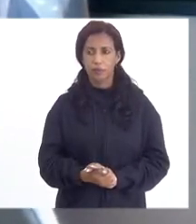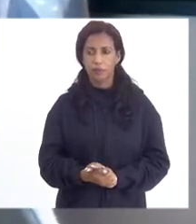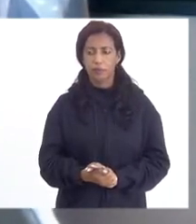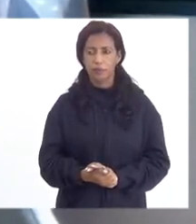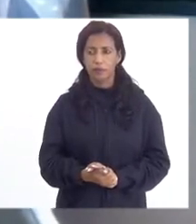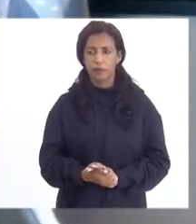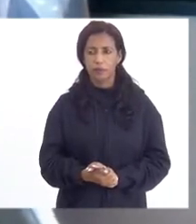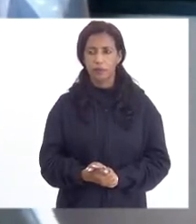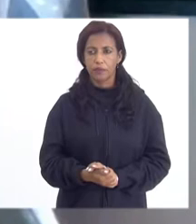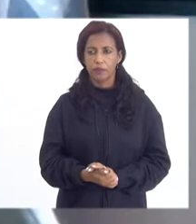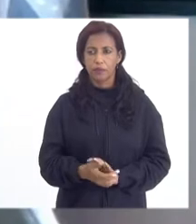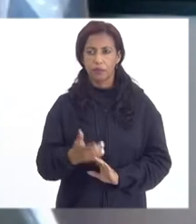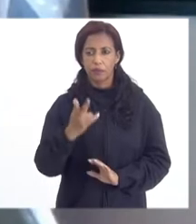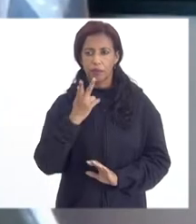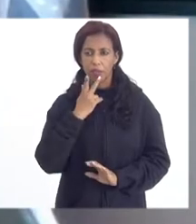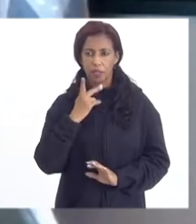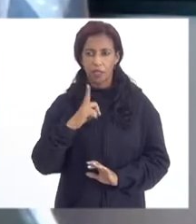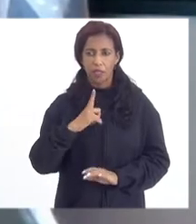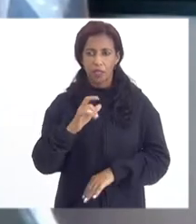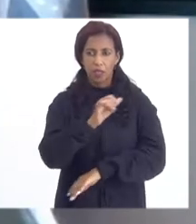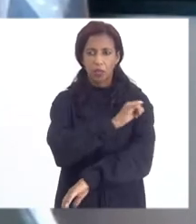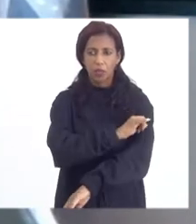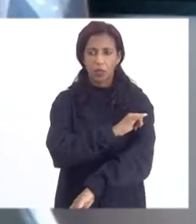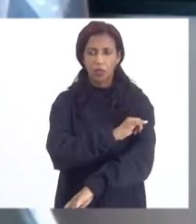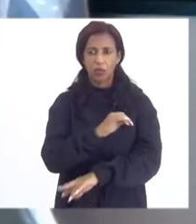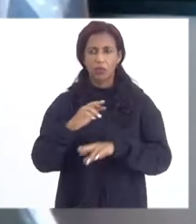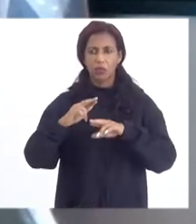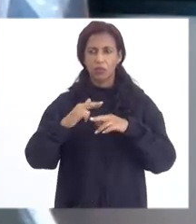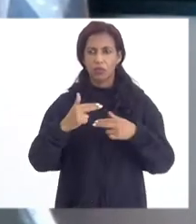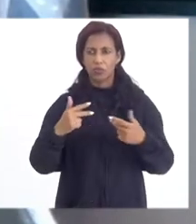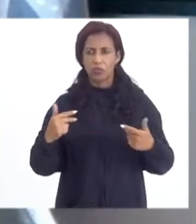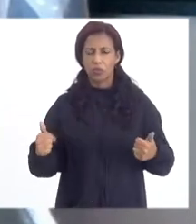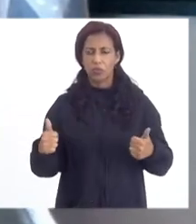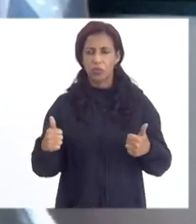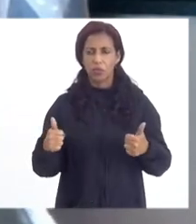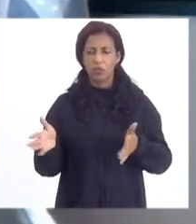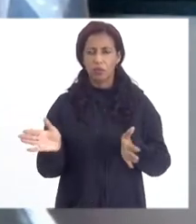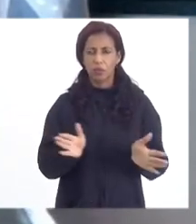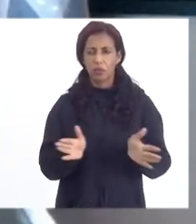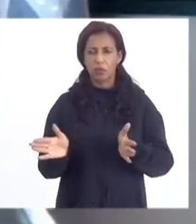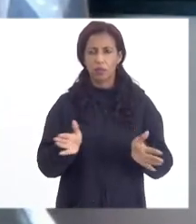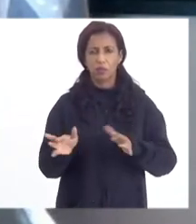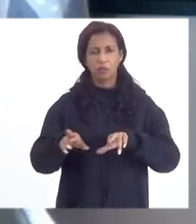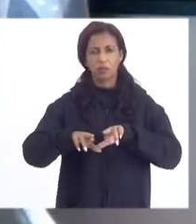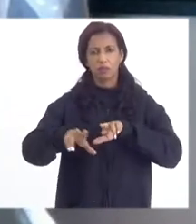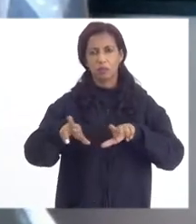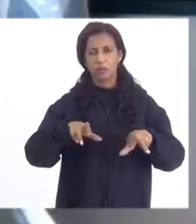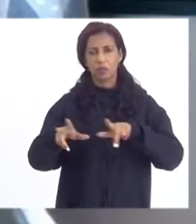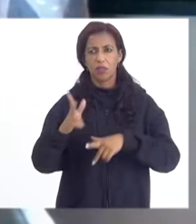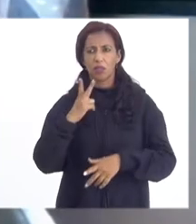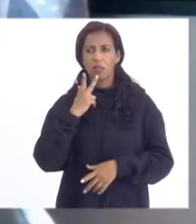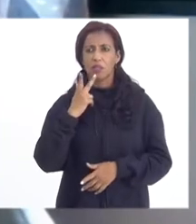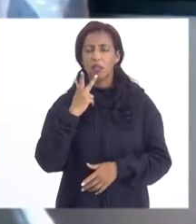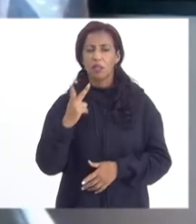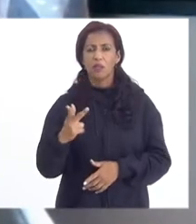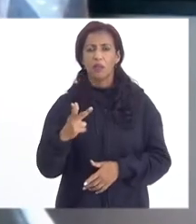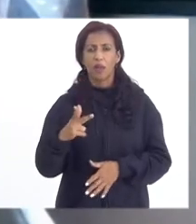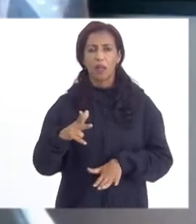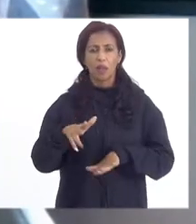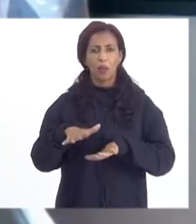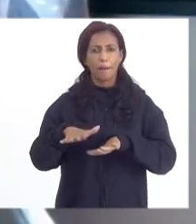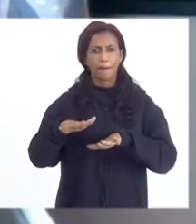que institui no âmbito do Rio diretrizes para promoção de acessibilidade, etc., e que fala do piso tátil.